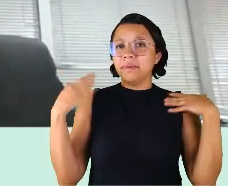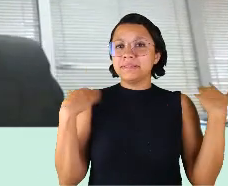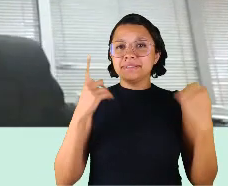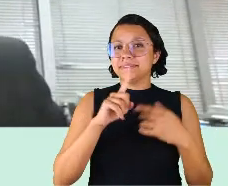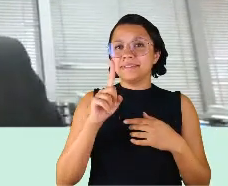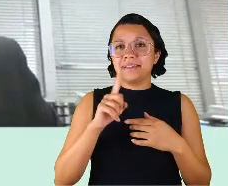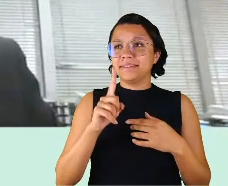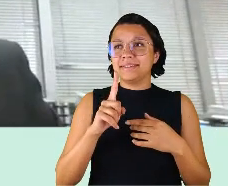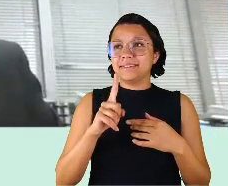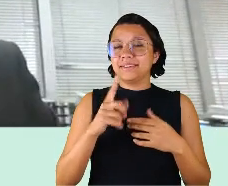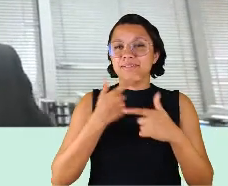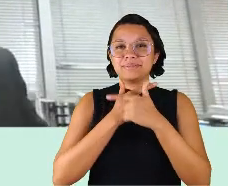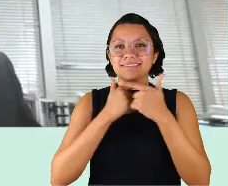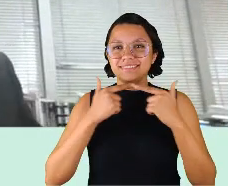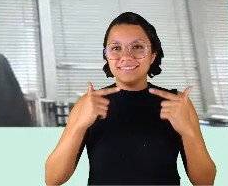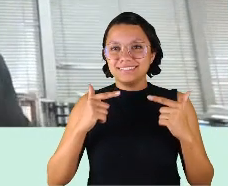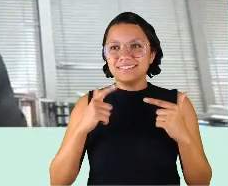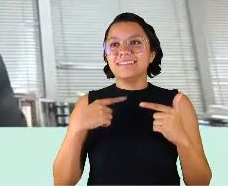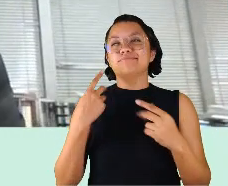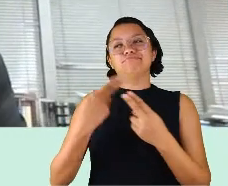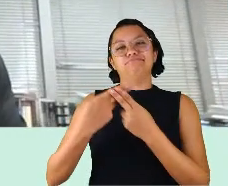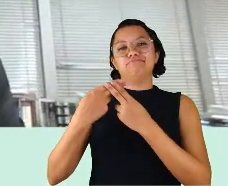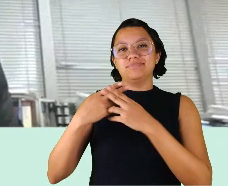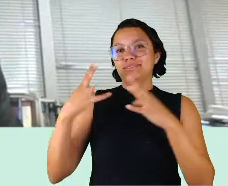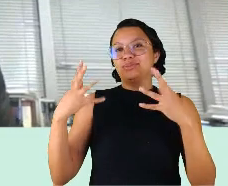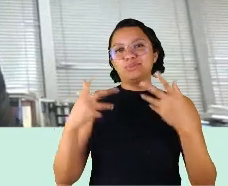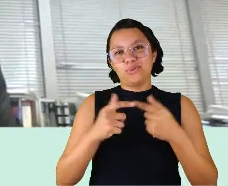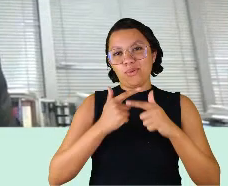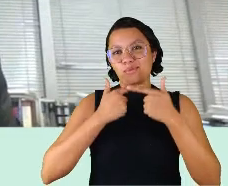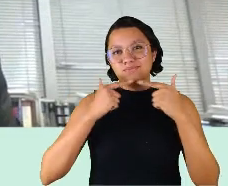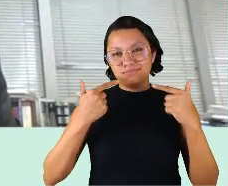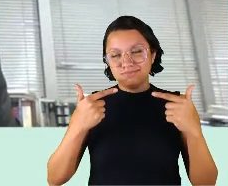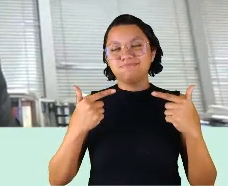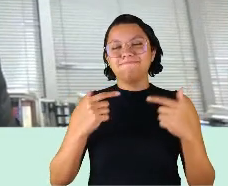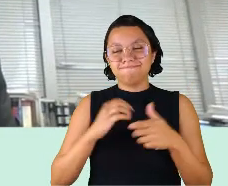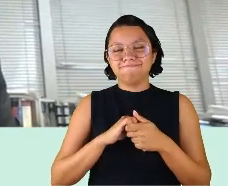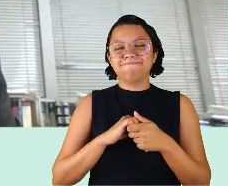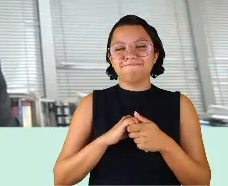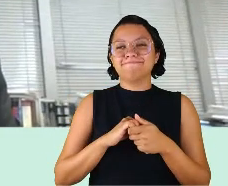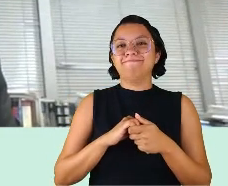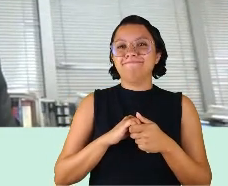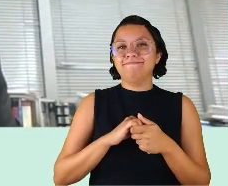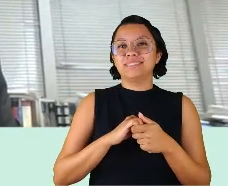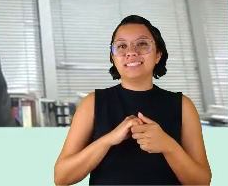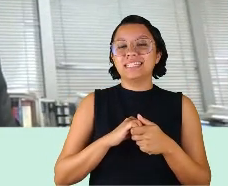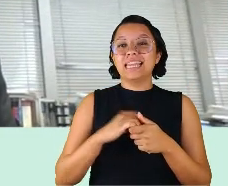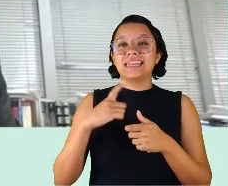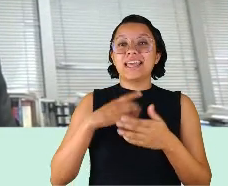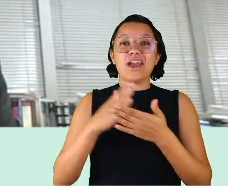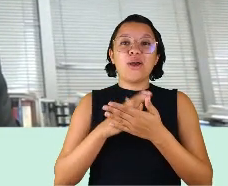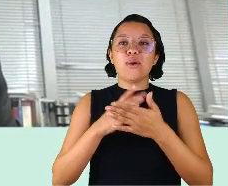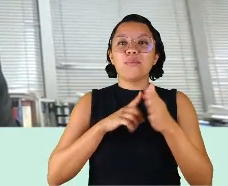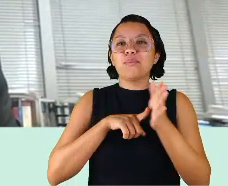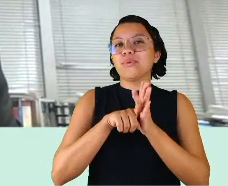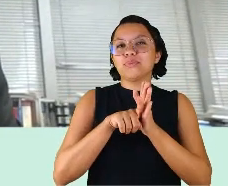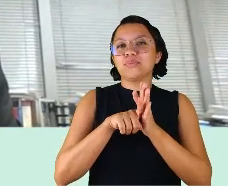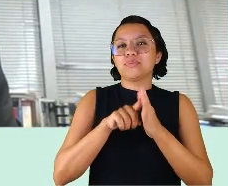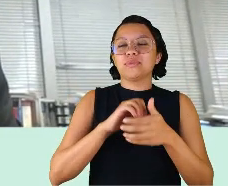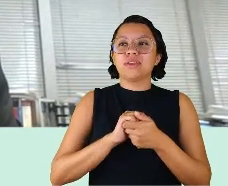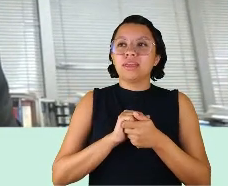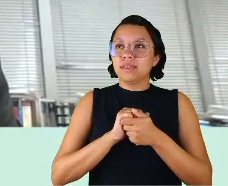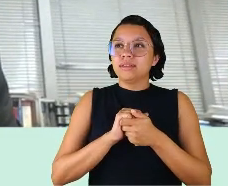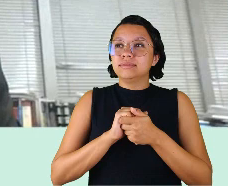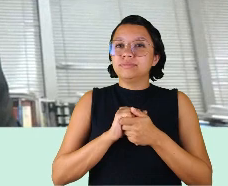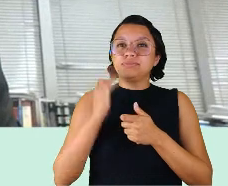anoitece. Estamos presos todos. Temos algumas perguntas e